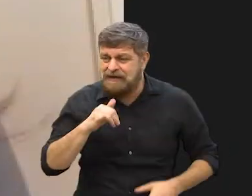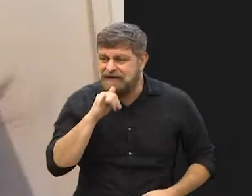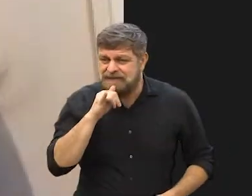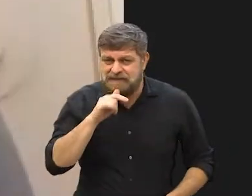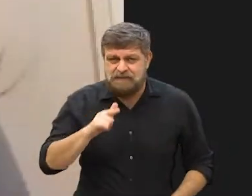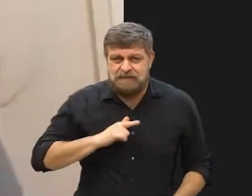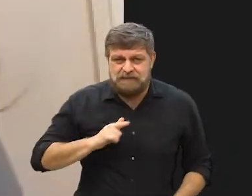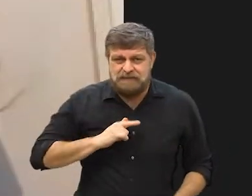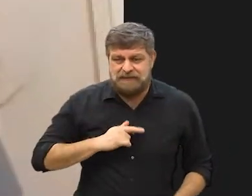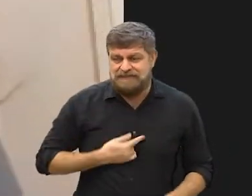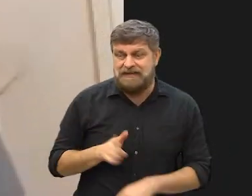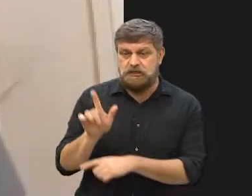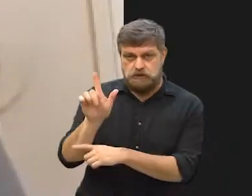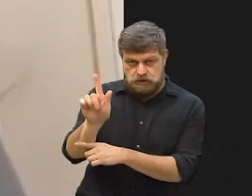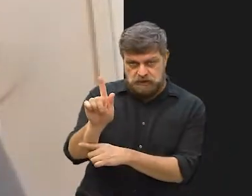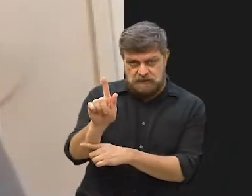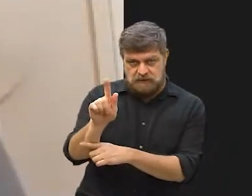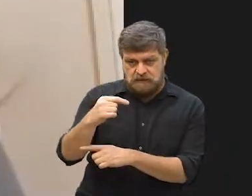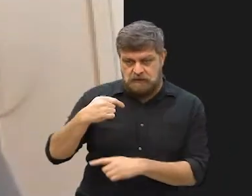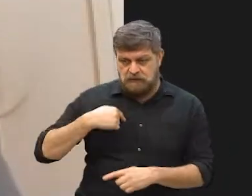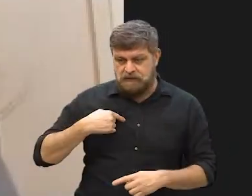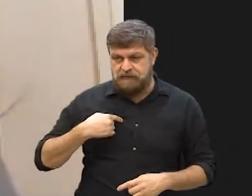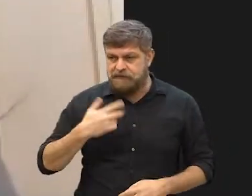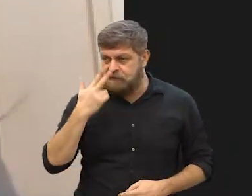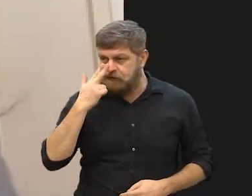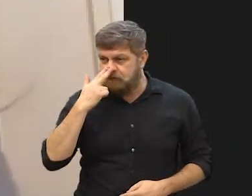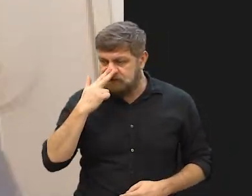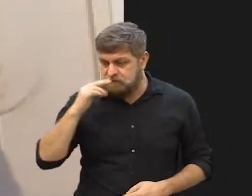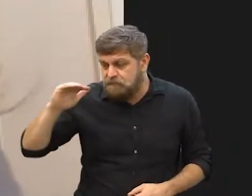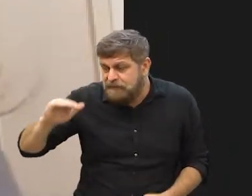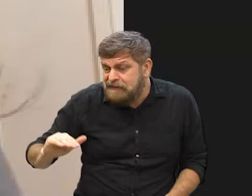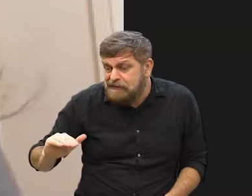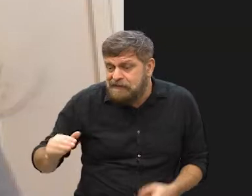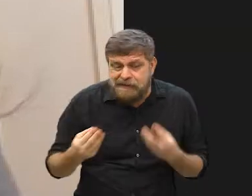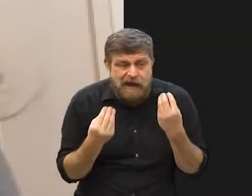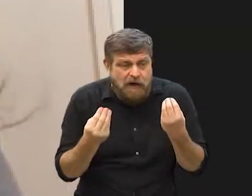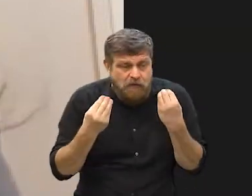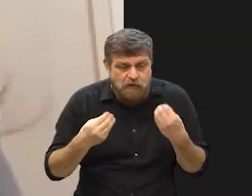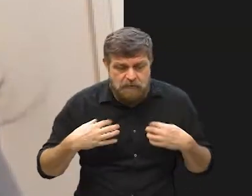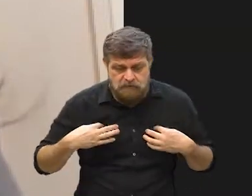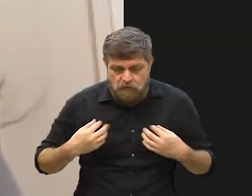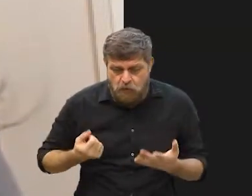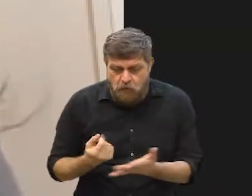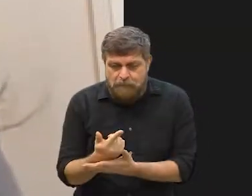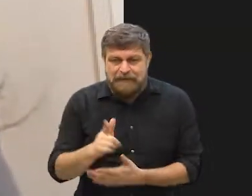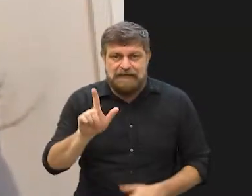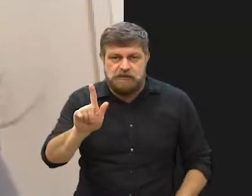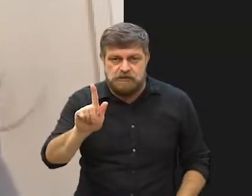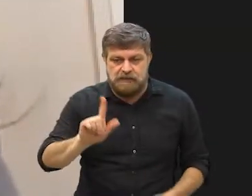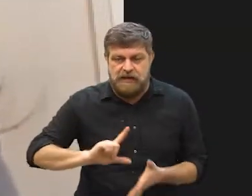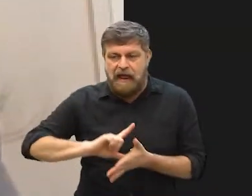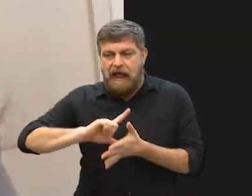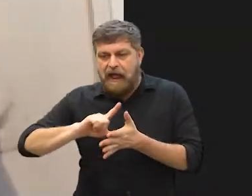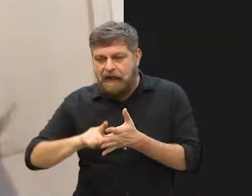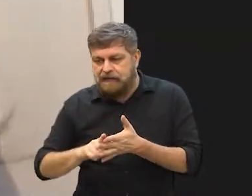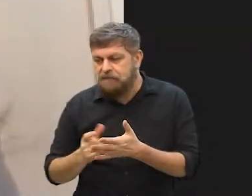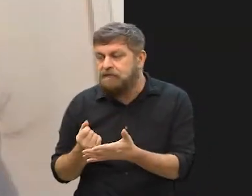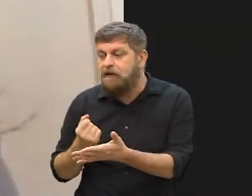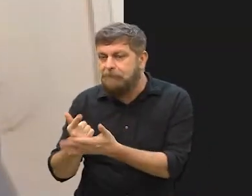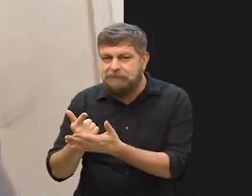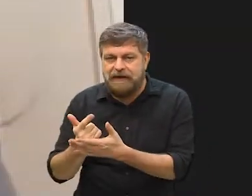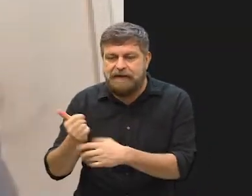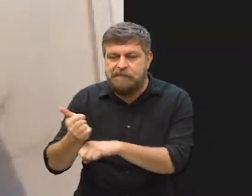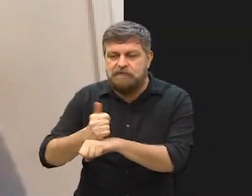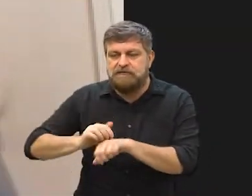teria que ser tamanho G, e o G para mim daria um vestido. Então, eu acabo pagando a roupa 2 vezes, porque eu pago quando eu compro e pago